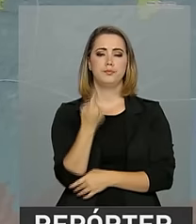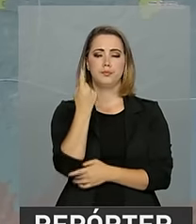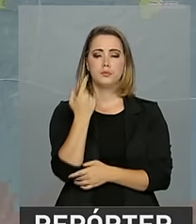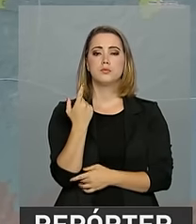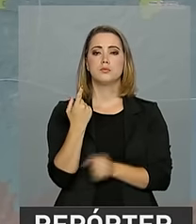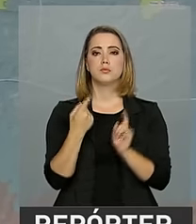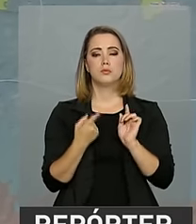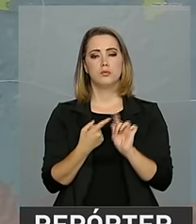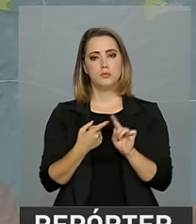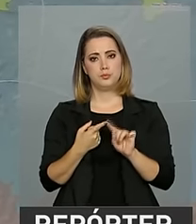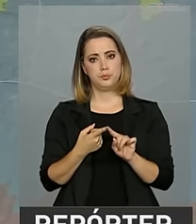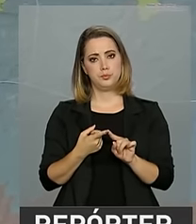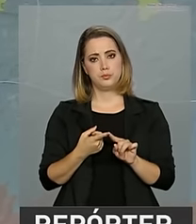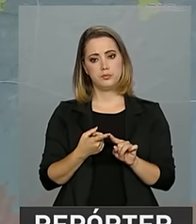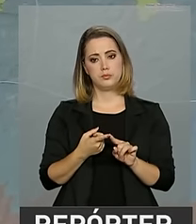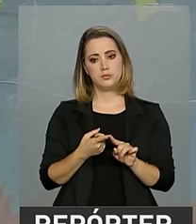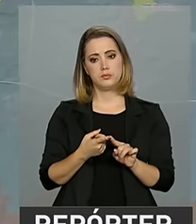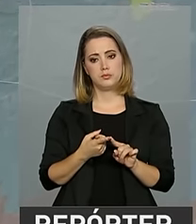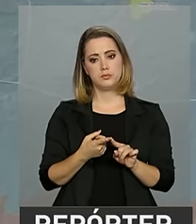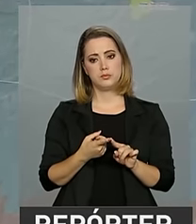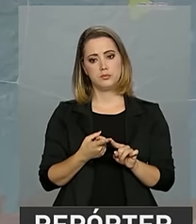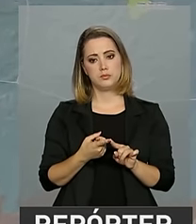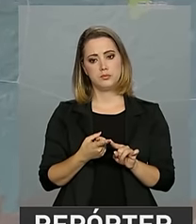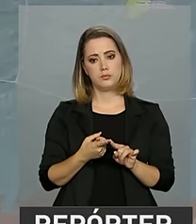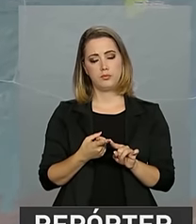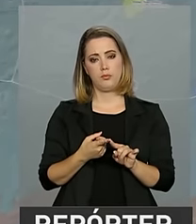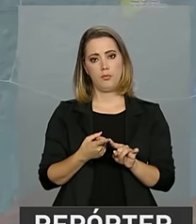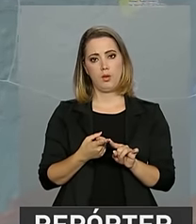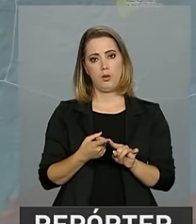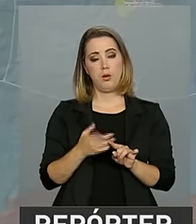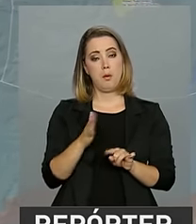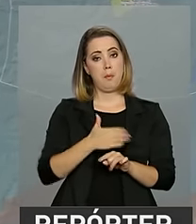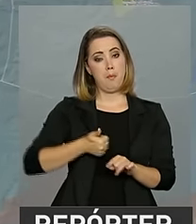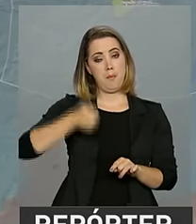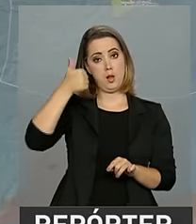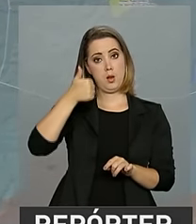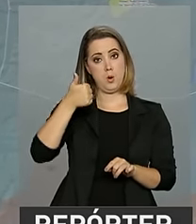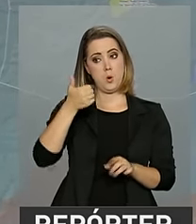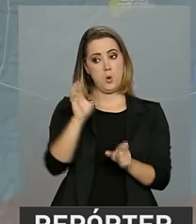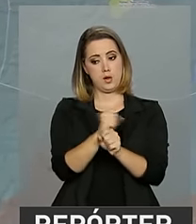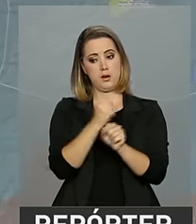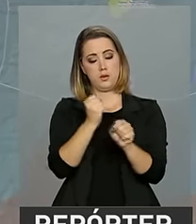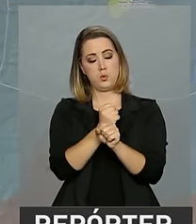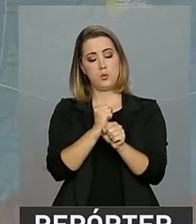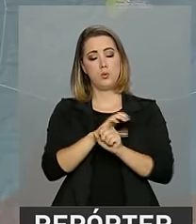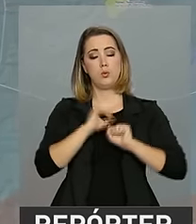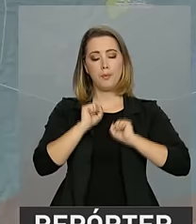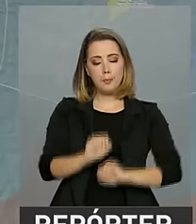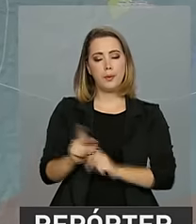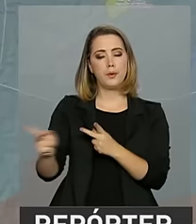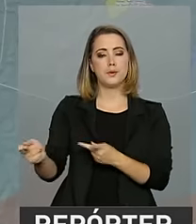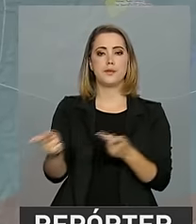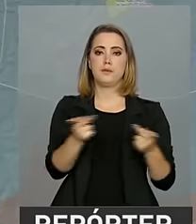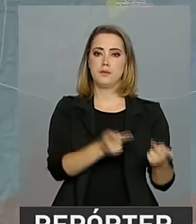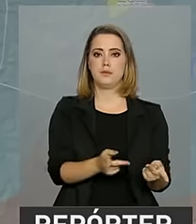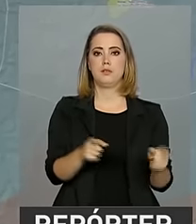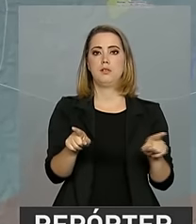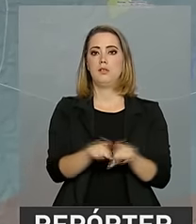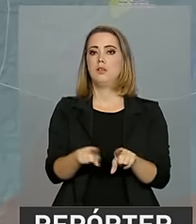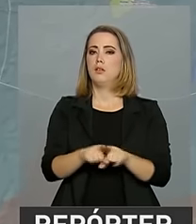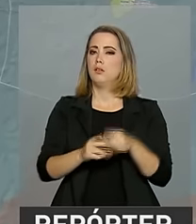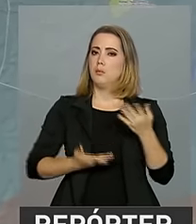tudo de dotar esses parques de uma melhor estrutura para visitação e também a qualidade do